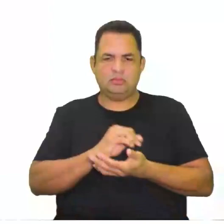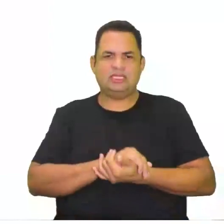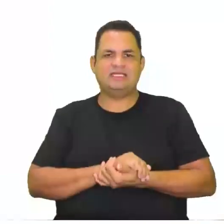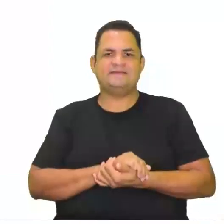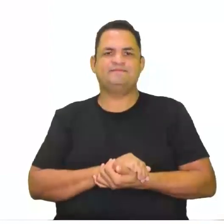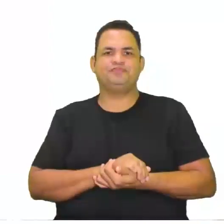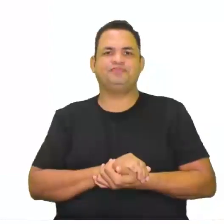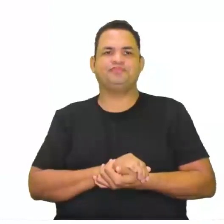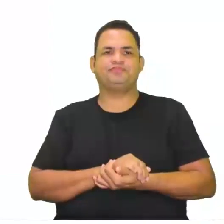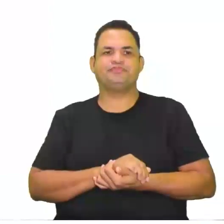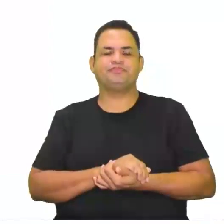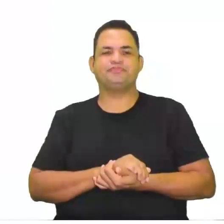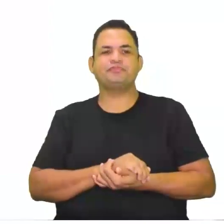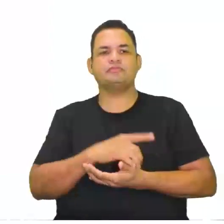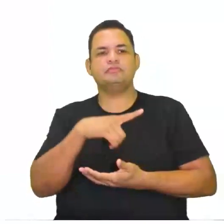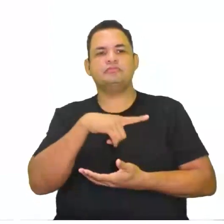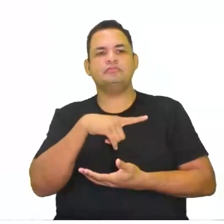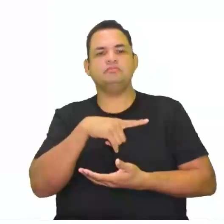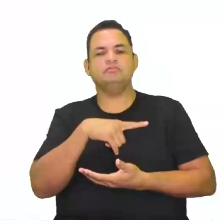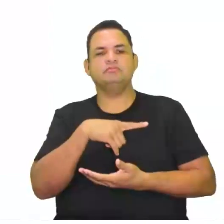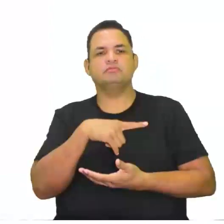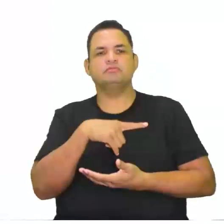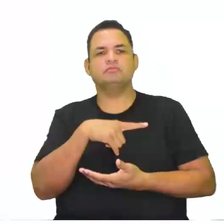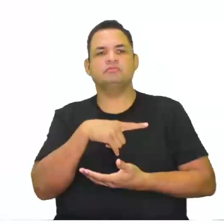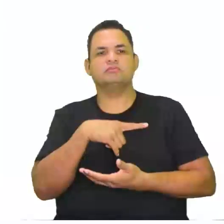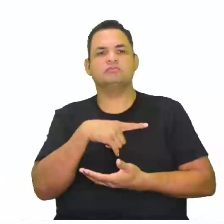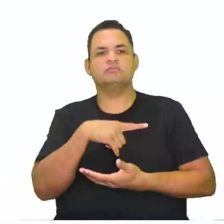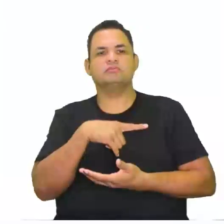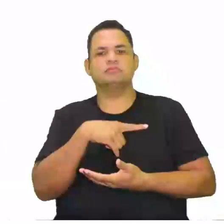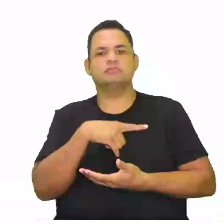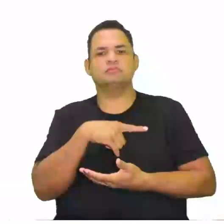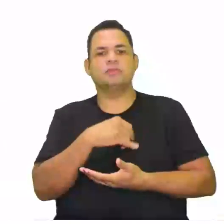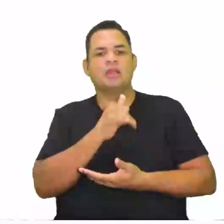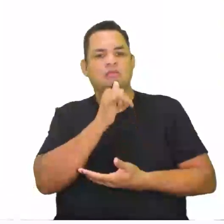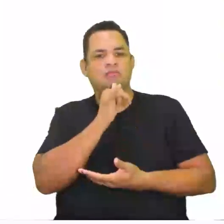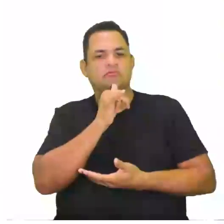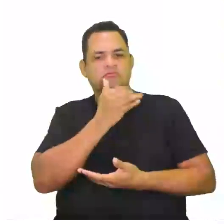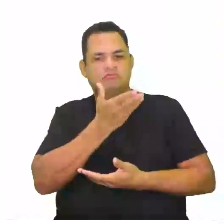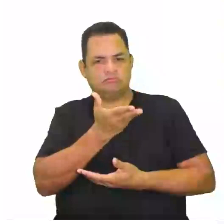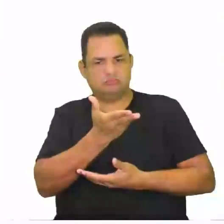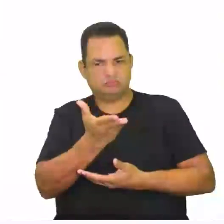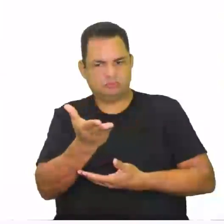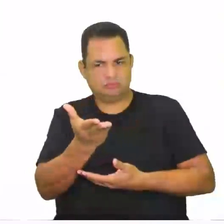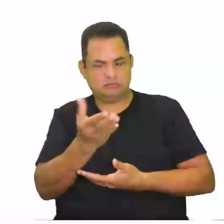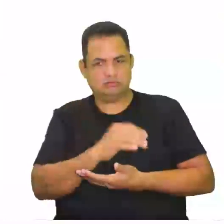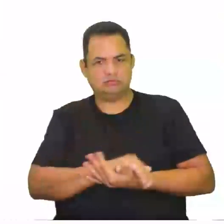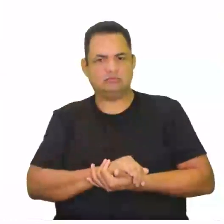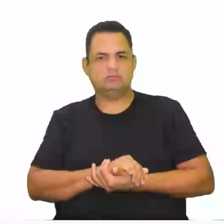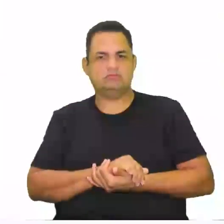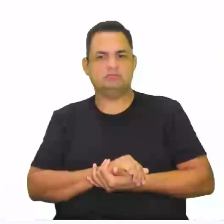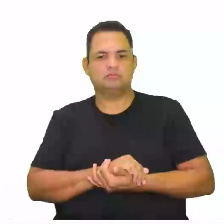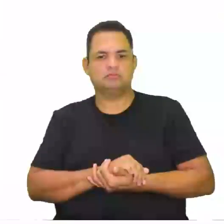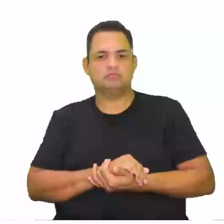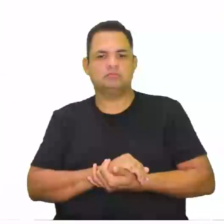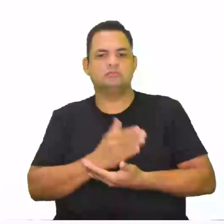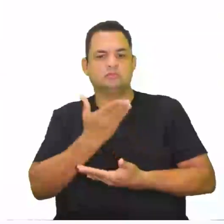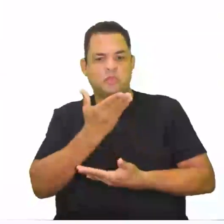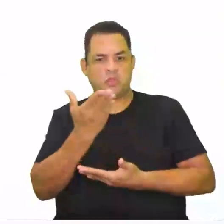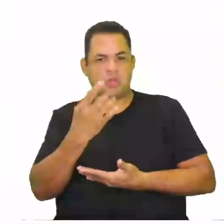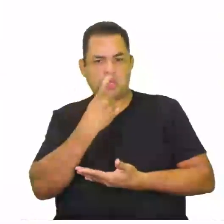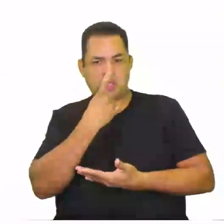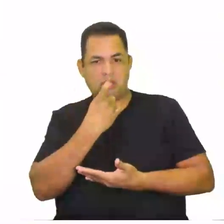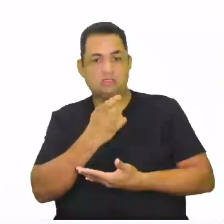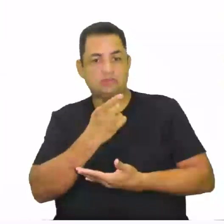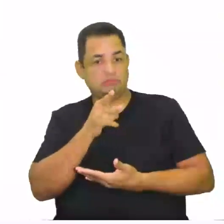humanas. Então aqui a gente tem um exemplo, né, do que nós consideramos